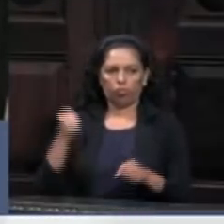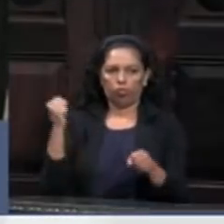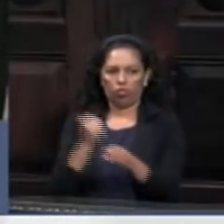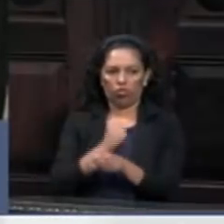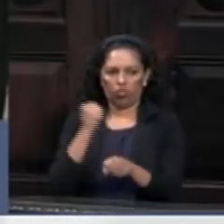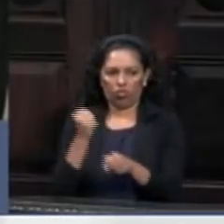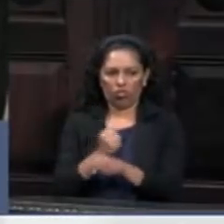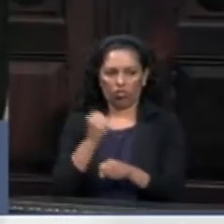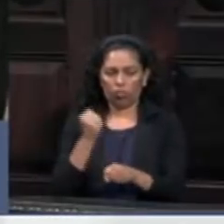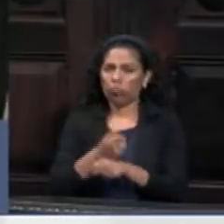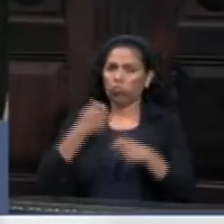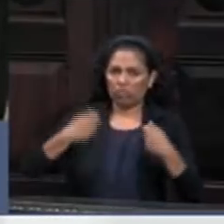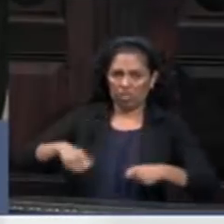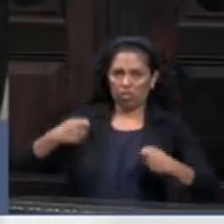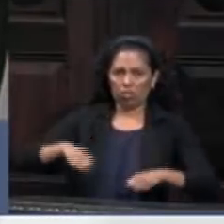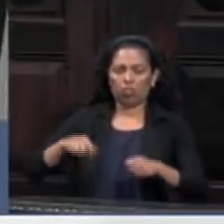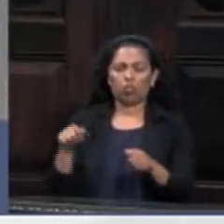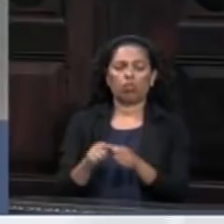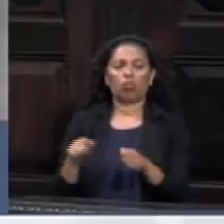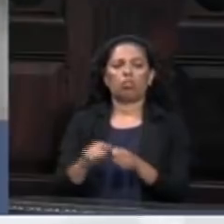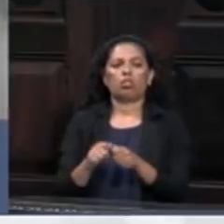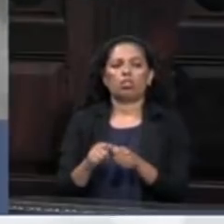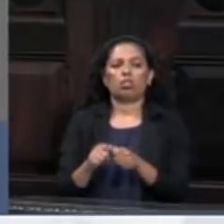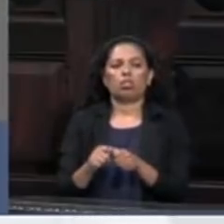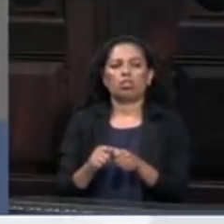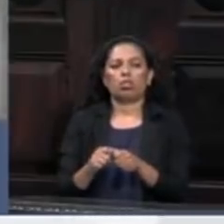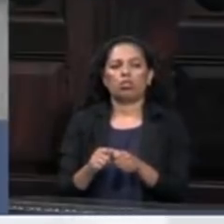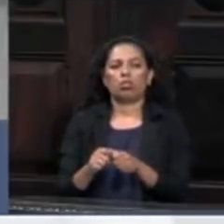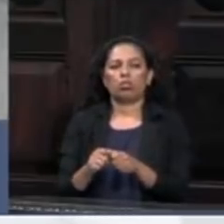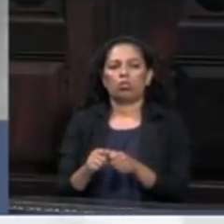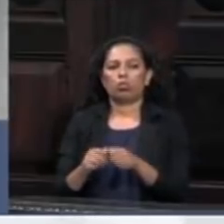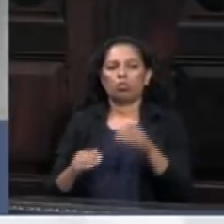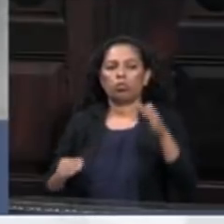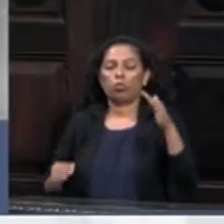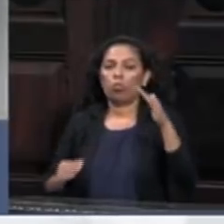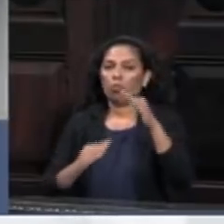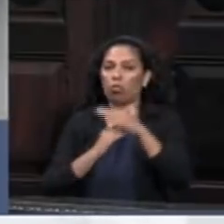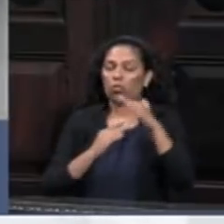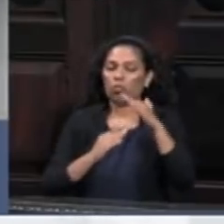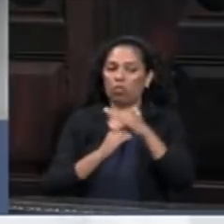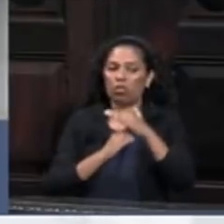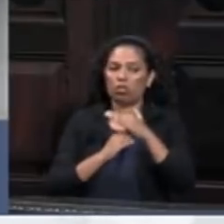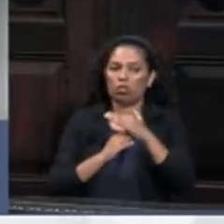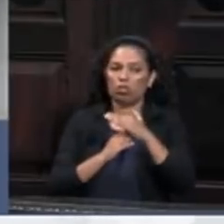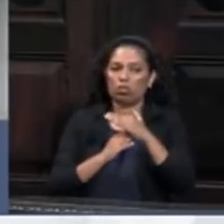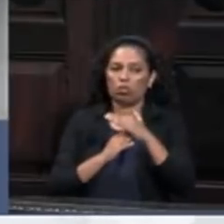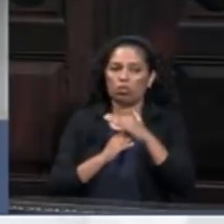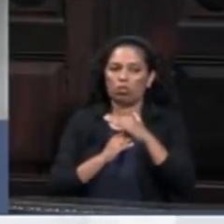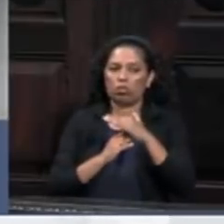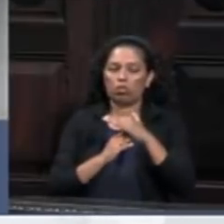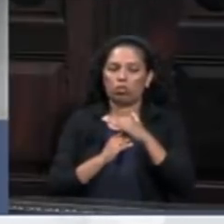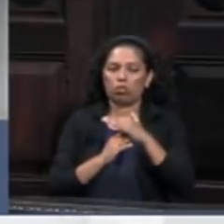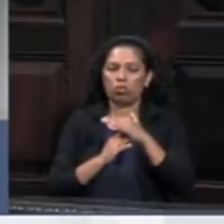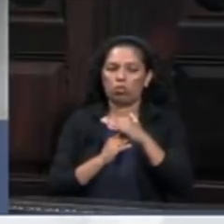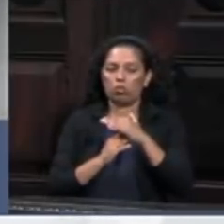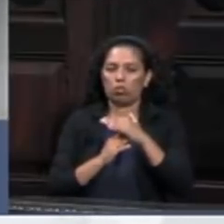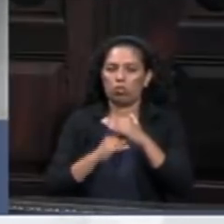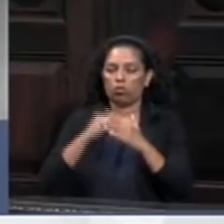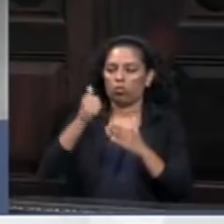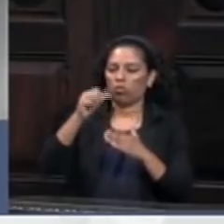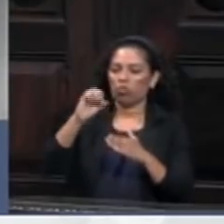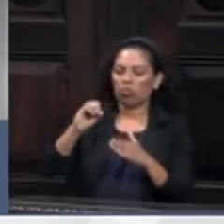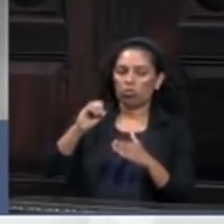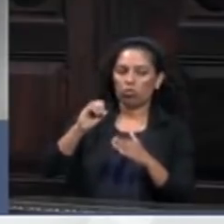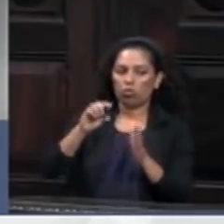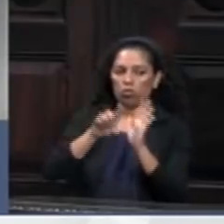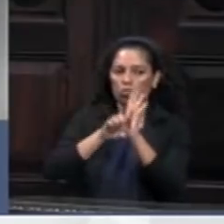que ser executada, no máximo por 12 ou no mínimo por 8.